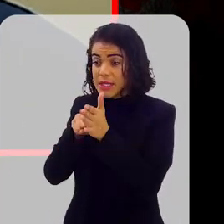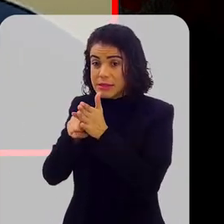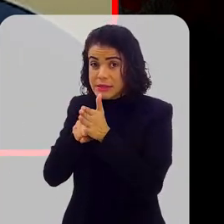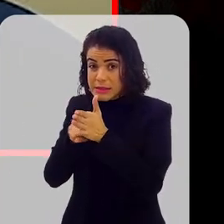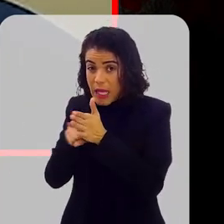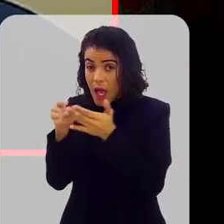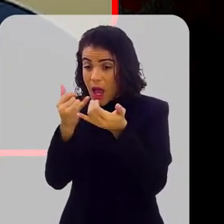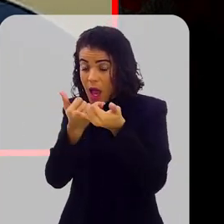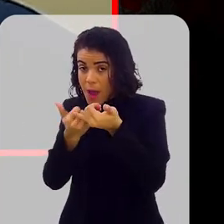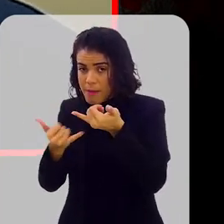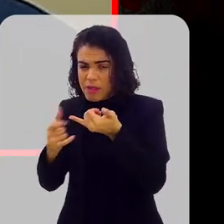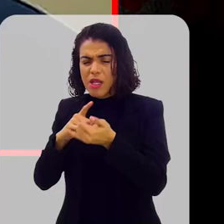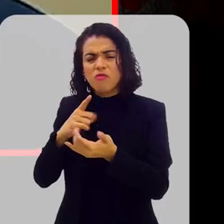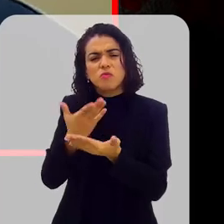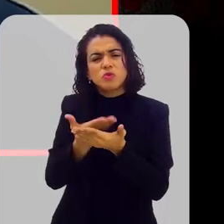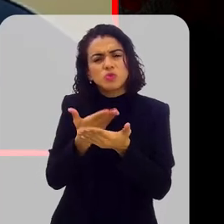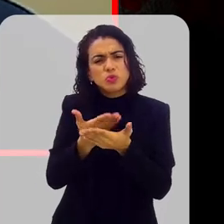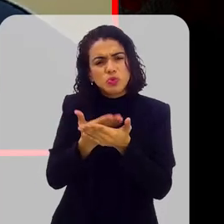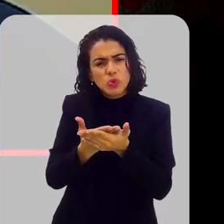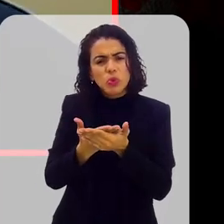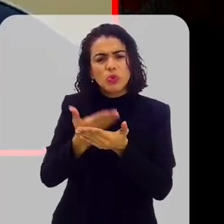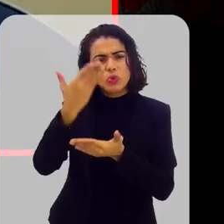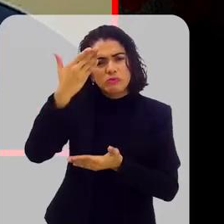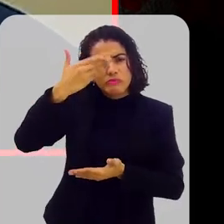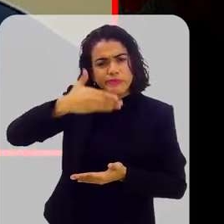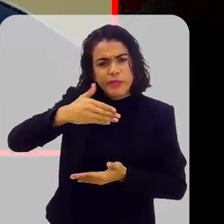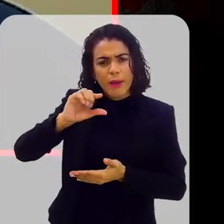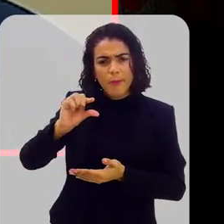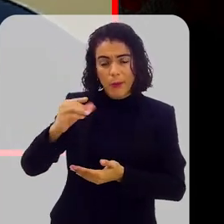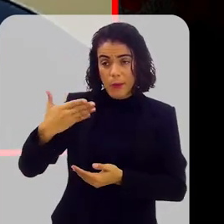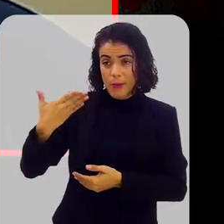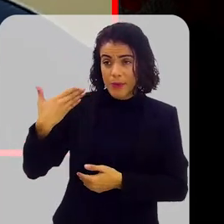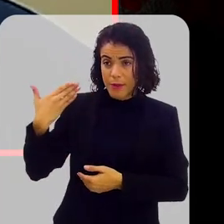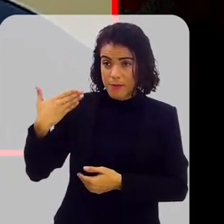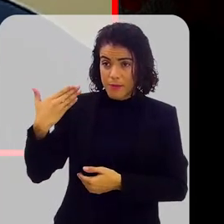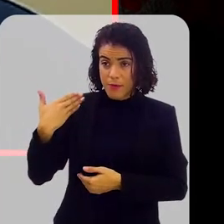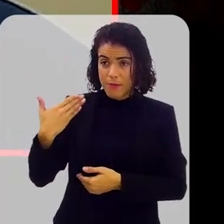população faz diferença também. Teve um estudo recente, tá?